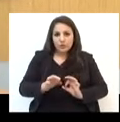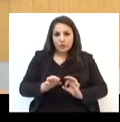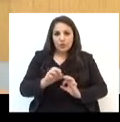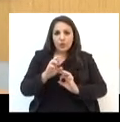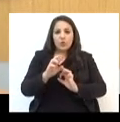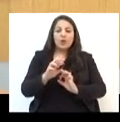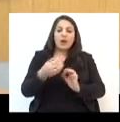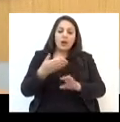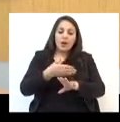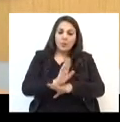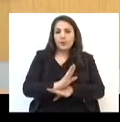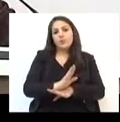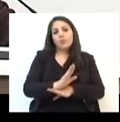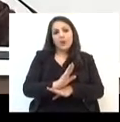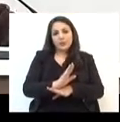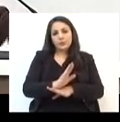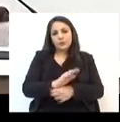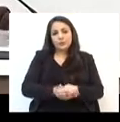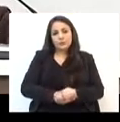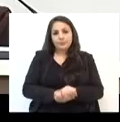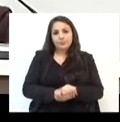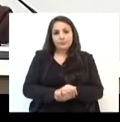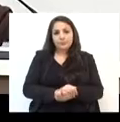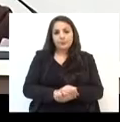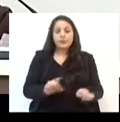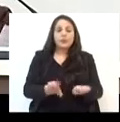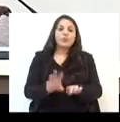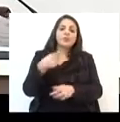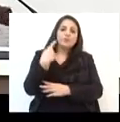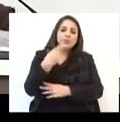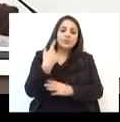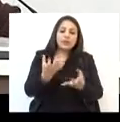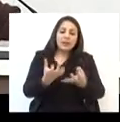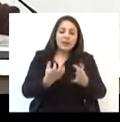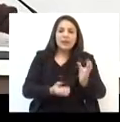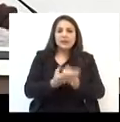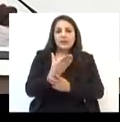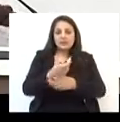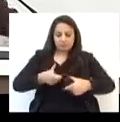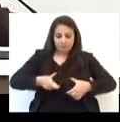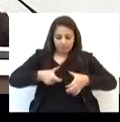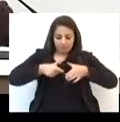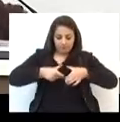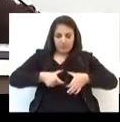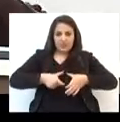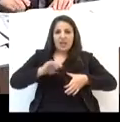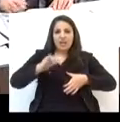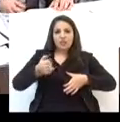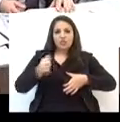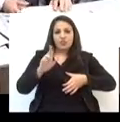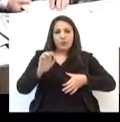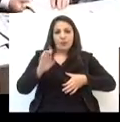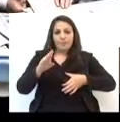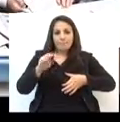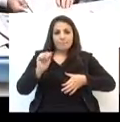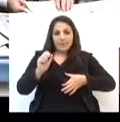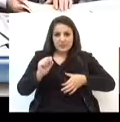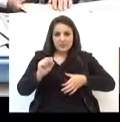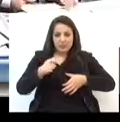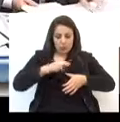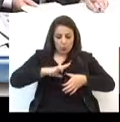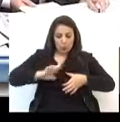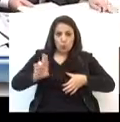aprovado por unanimidade. O parlamentar quer a criação da medalha Jarbas Sampaio Correia. O nome faz